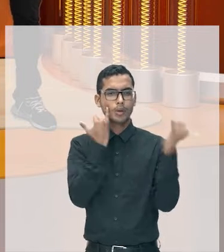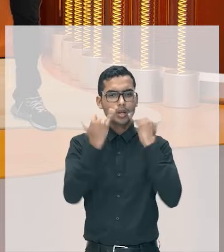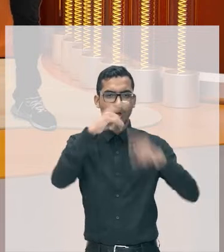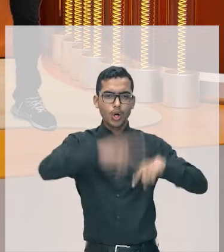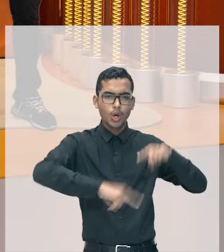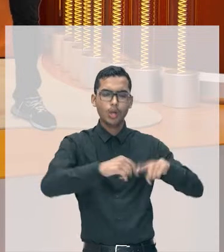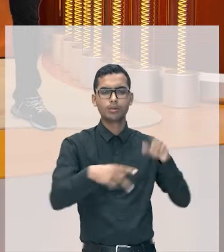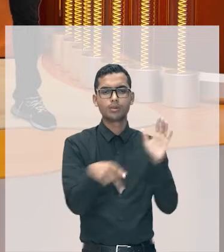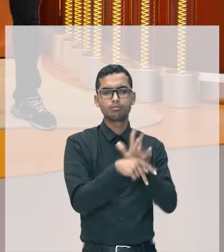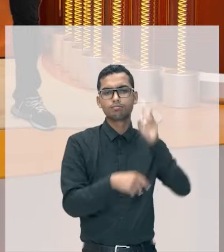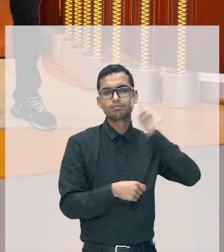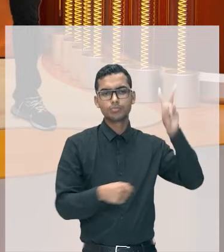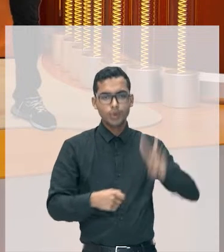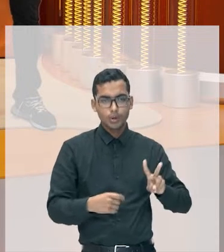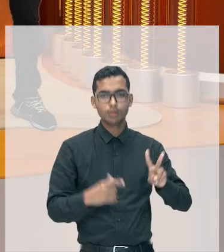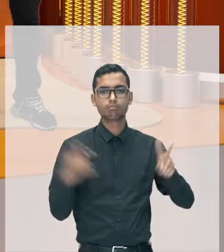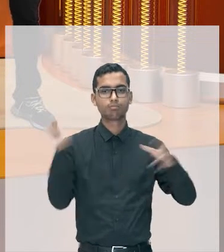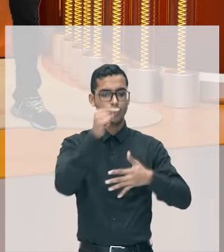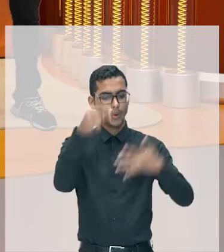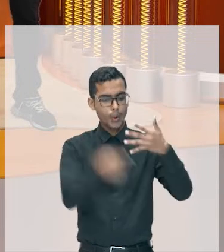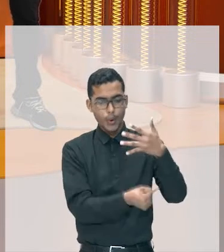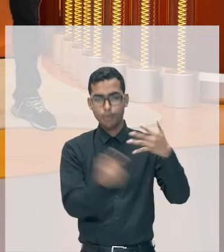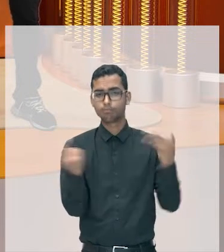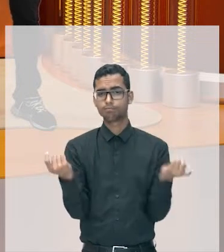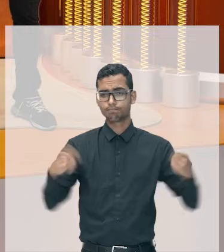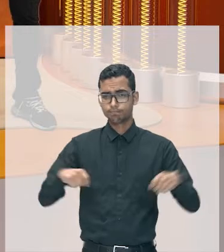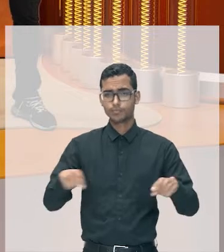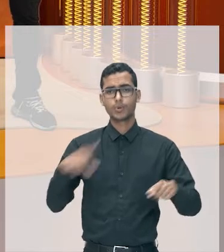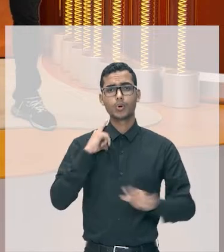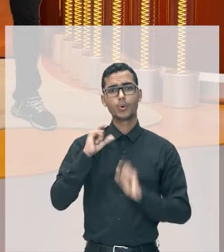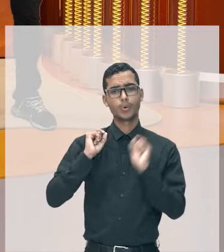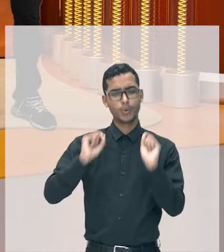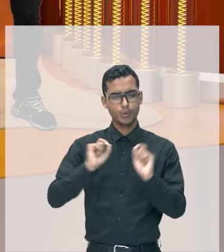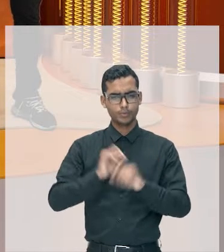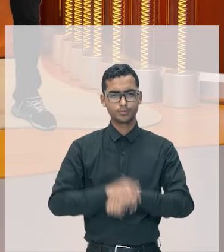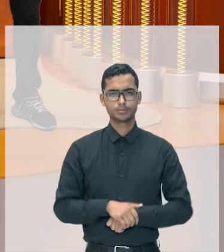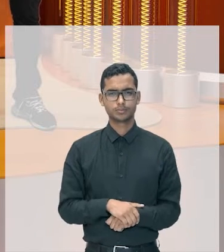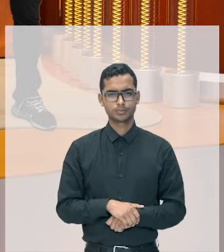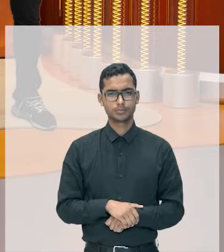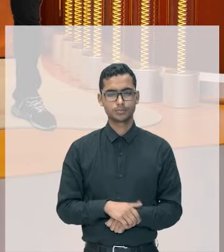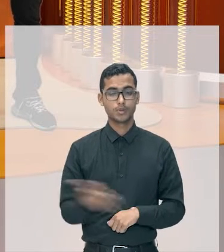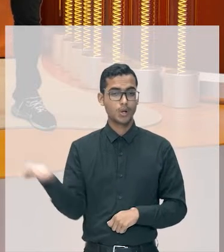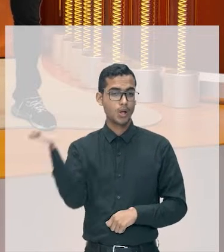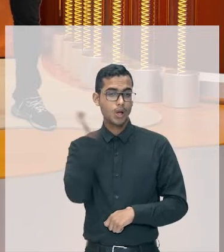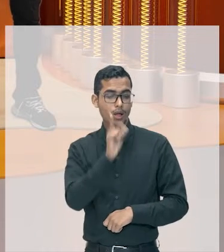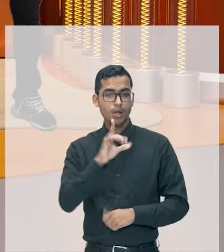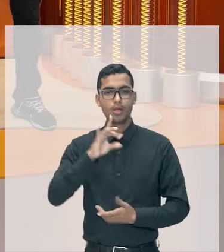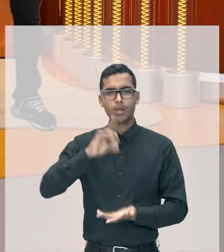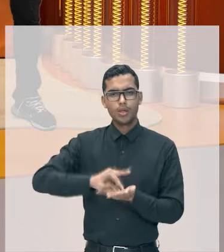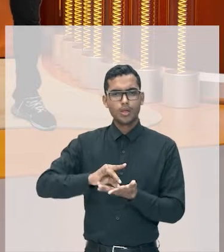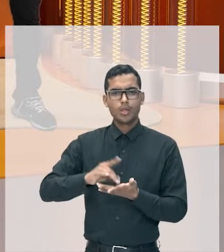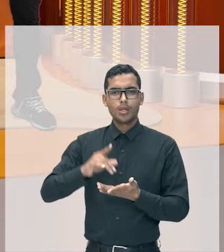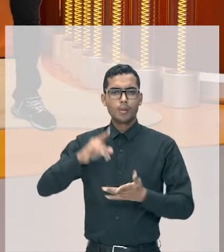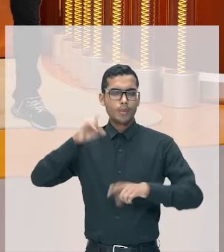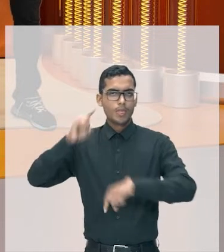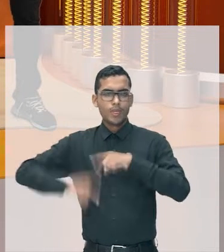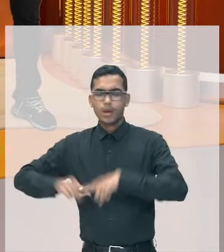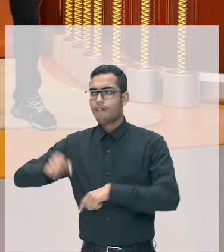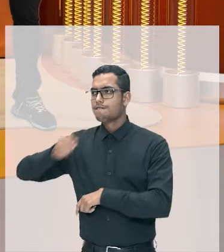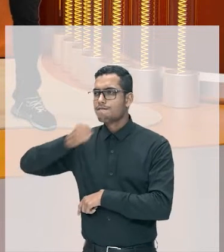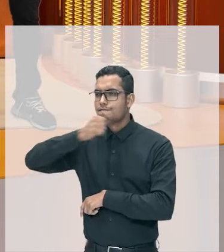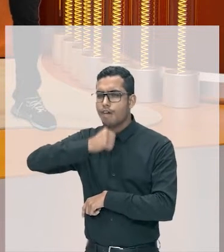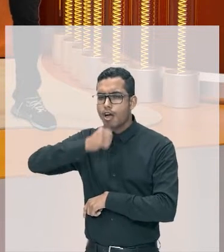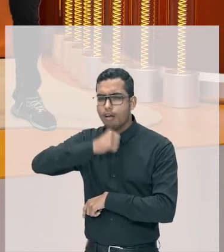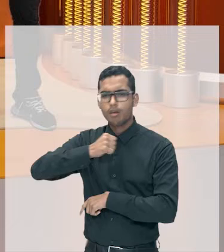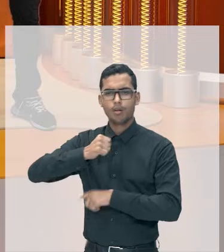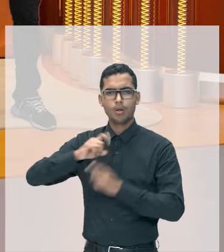pistas podem ser coisas que podemos tocar, como objetos velhos, ou coisas que estão